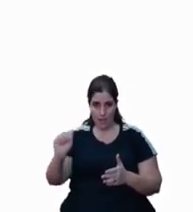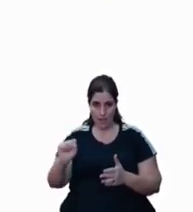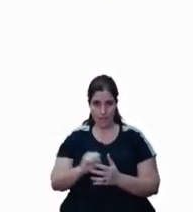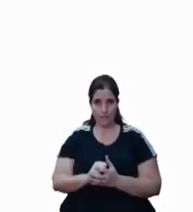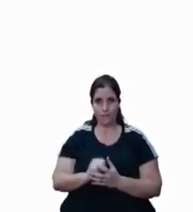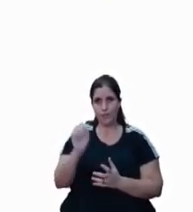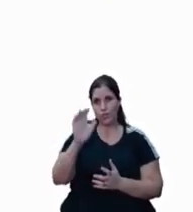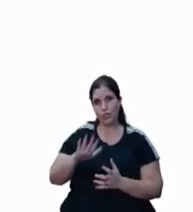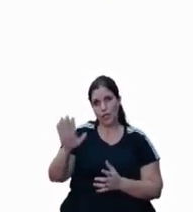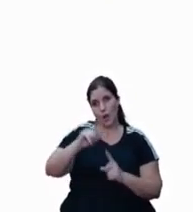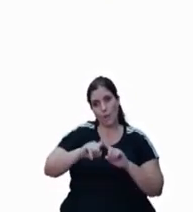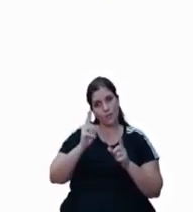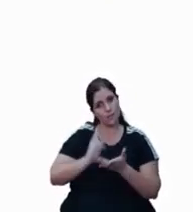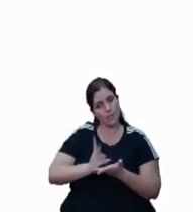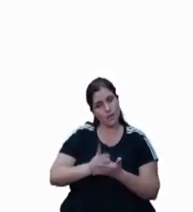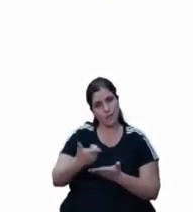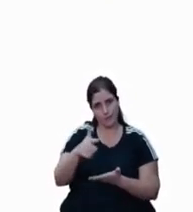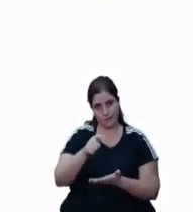mas não sempre.